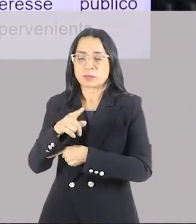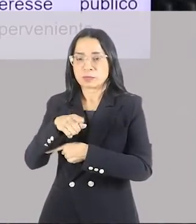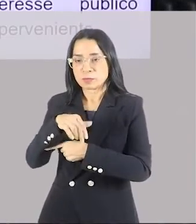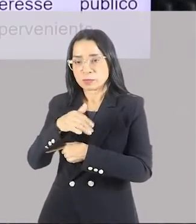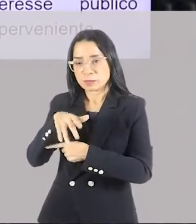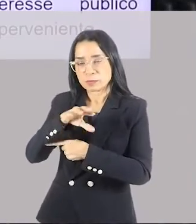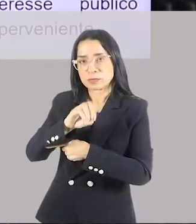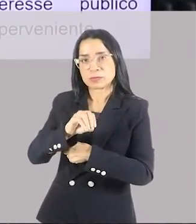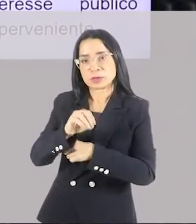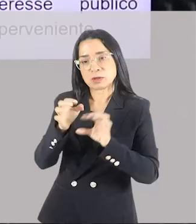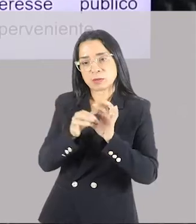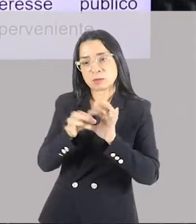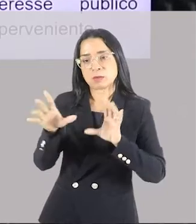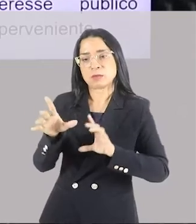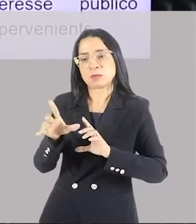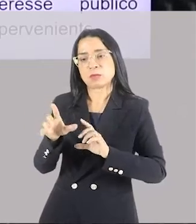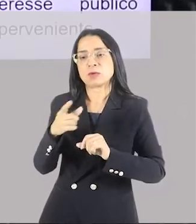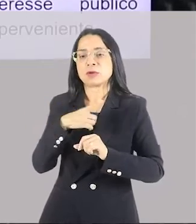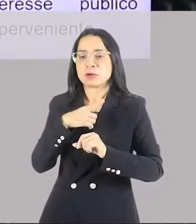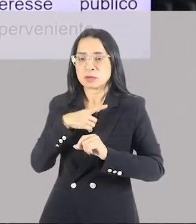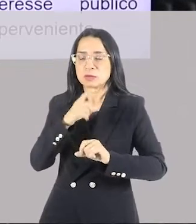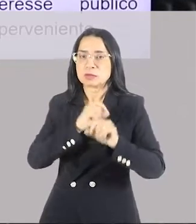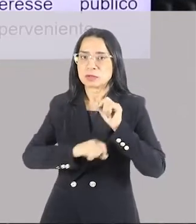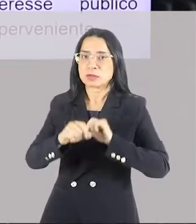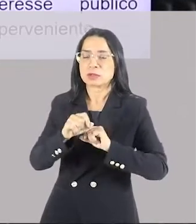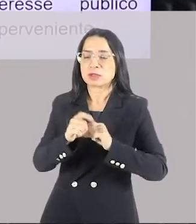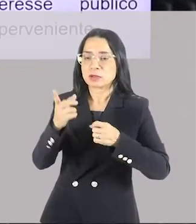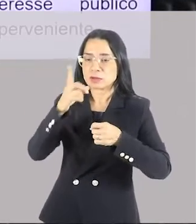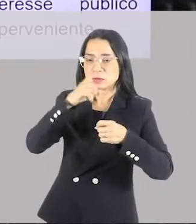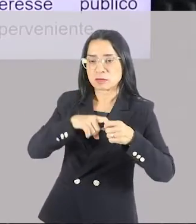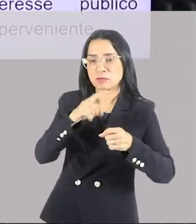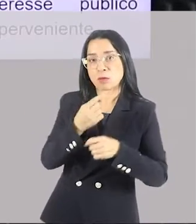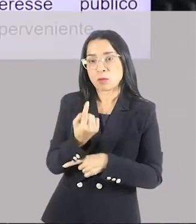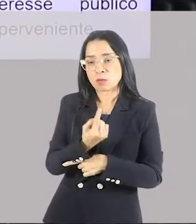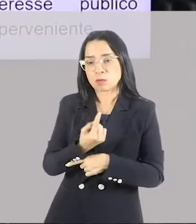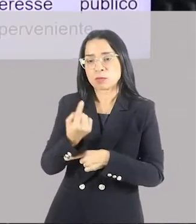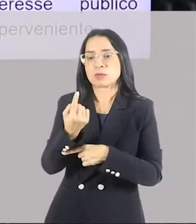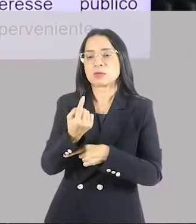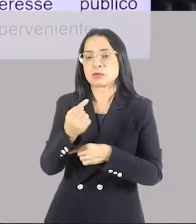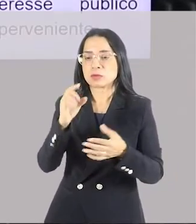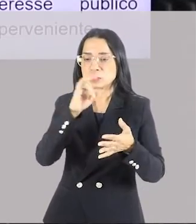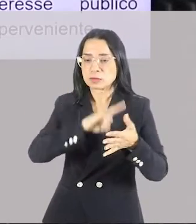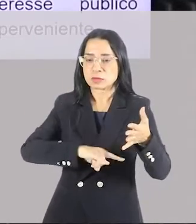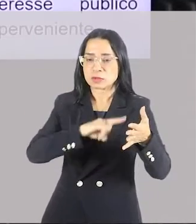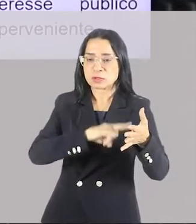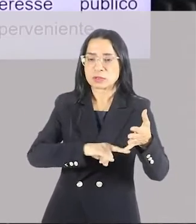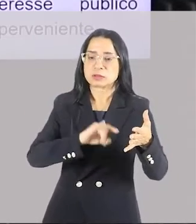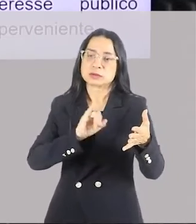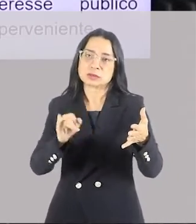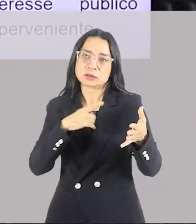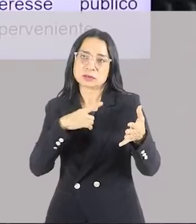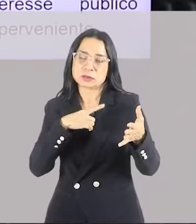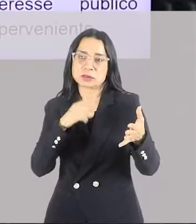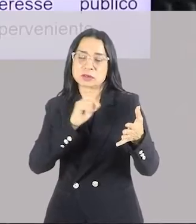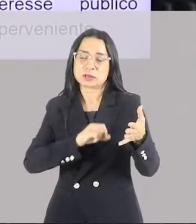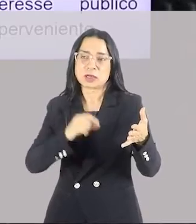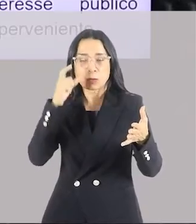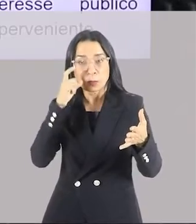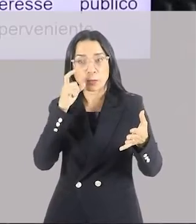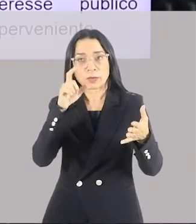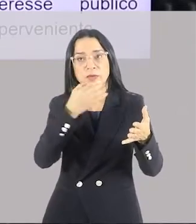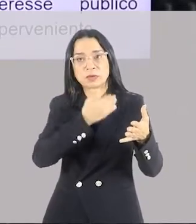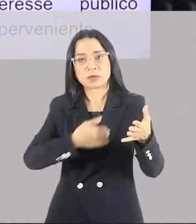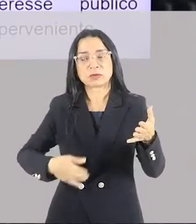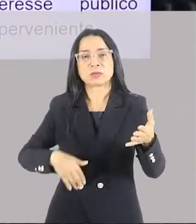a revogação unilateral do contrato, desde que é existente o interesse público superveniente. Ou